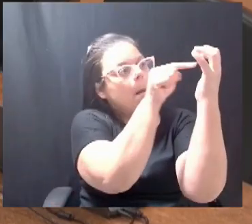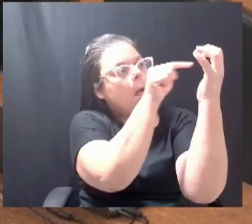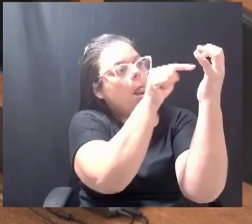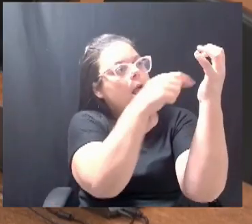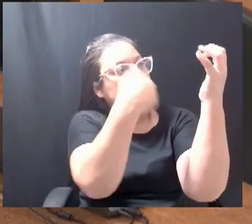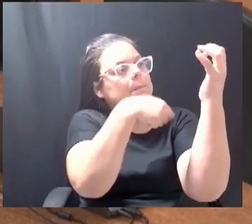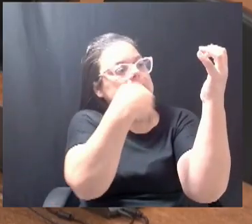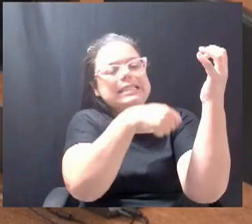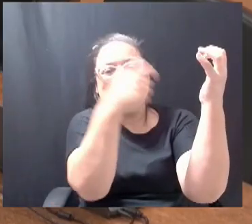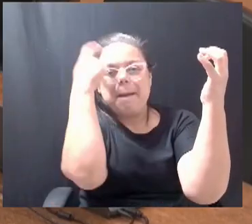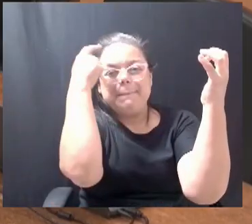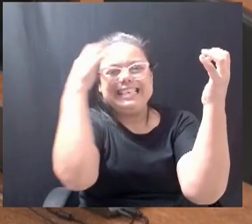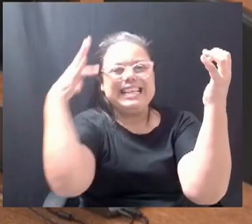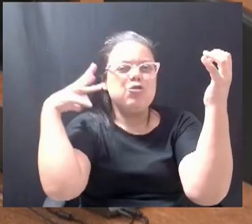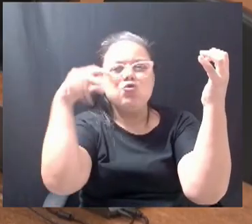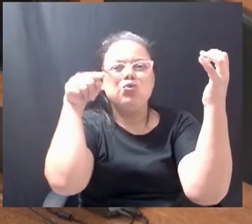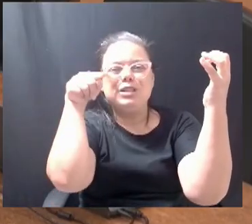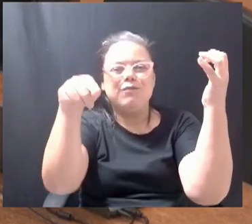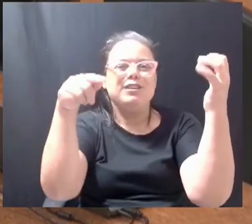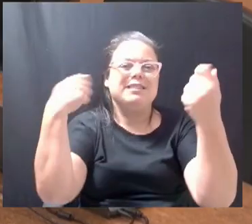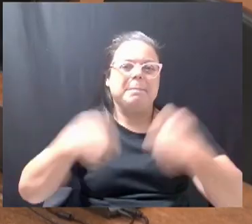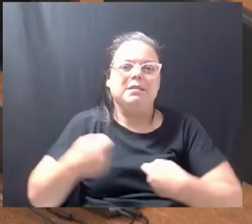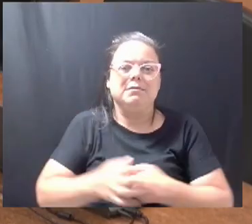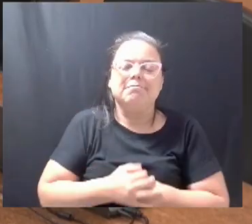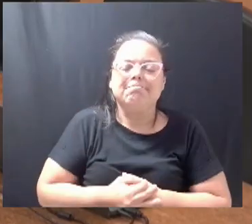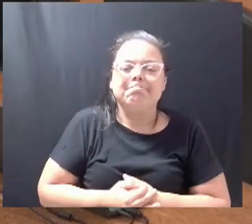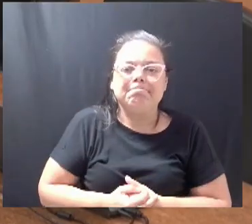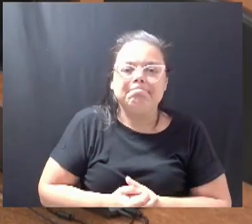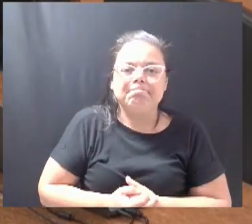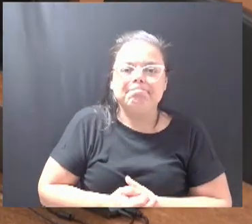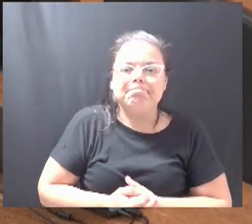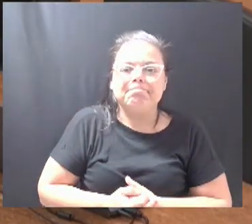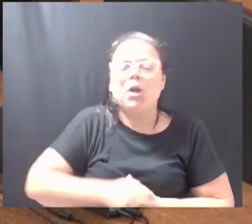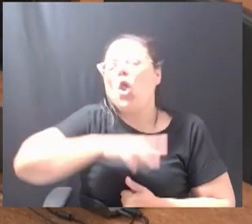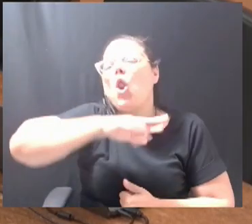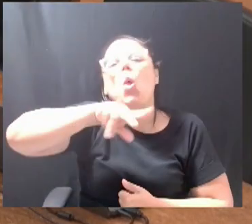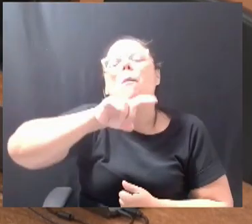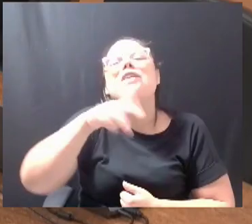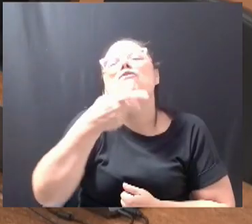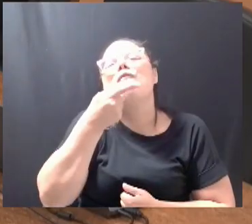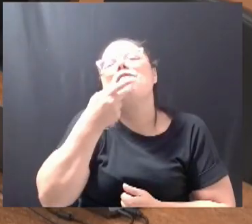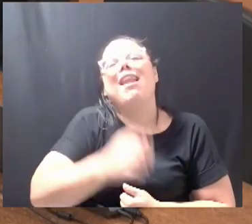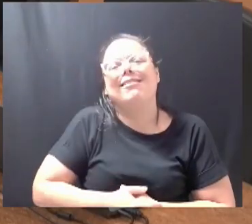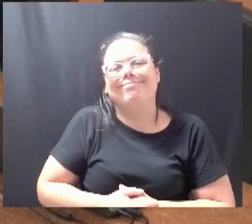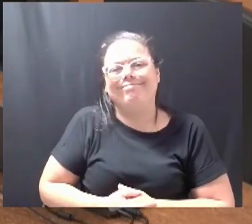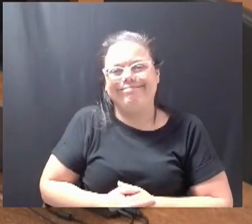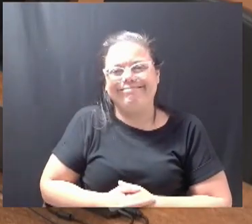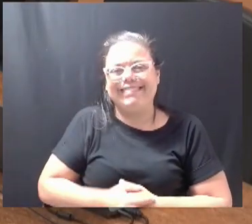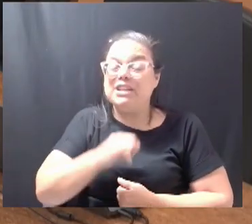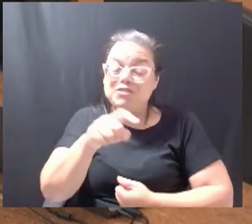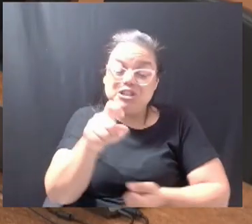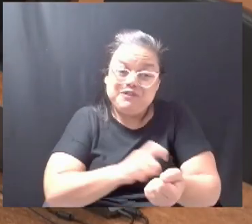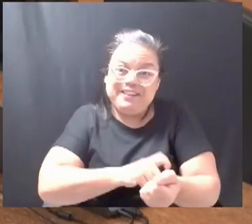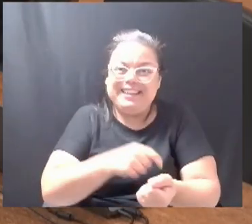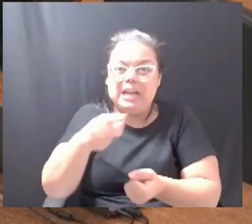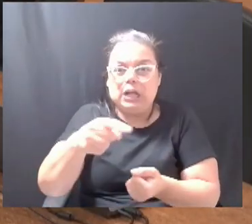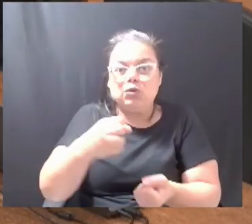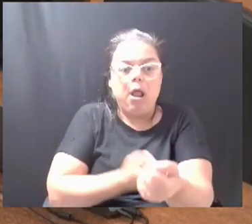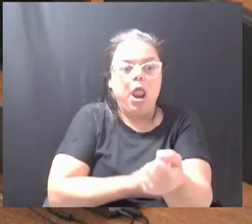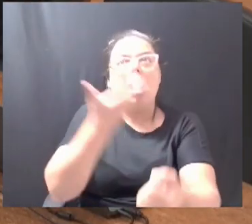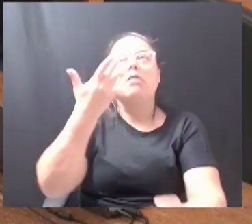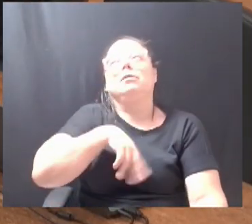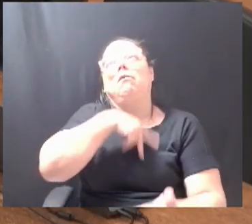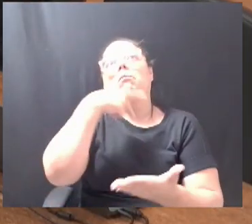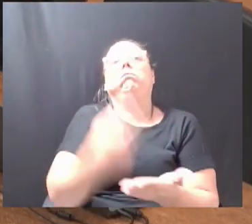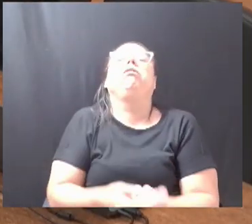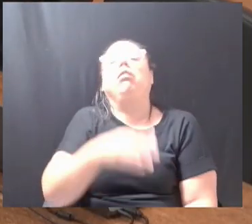precisa, além de só falar? Não é só falar, ele tem que, se você estiver nervosa, ele tem que segurar a sua pressão para você não cair e desmaiar. Você está